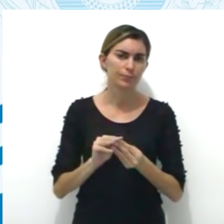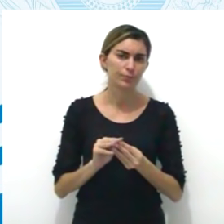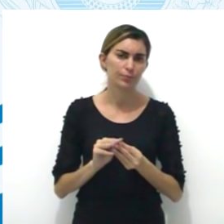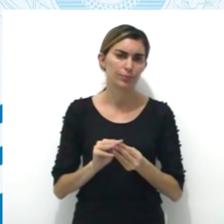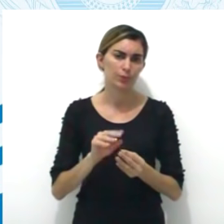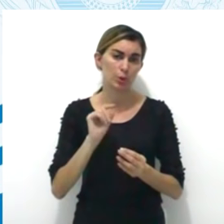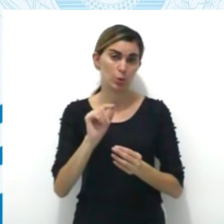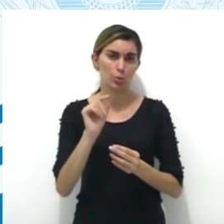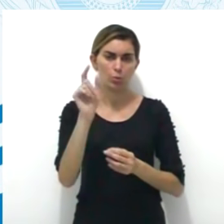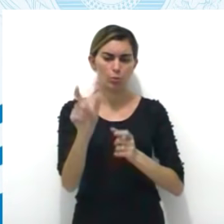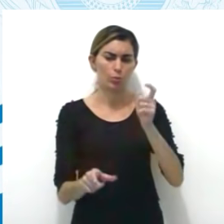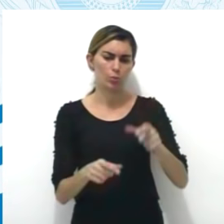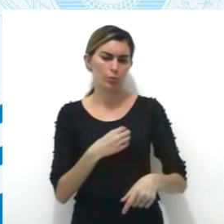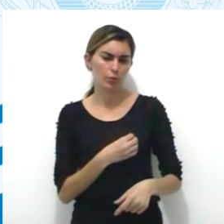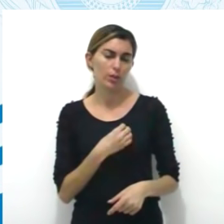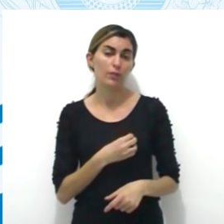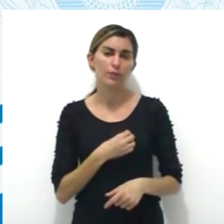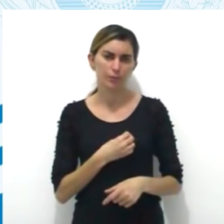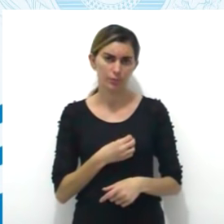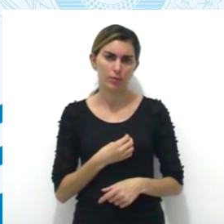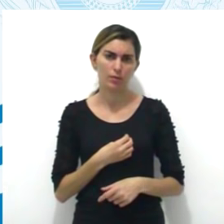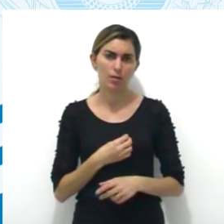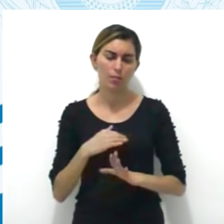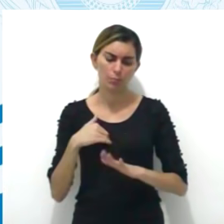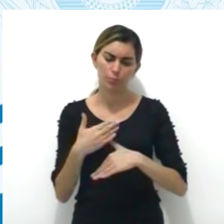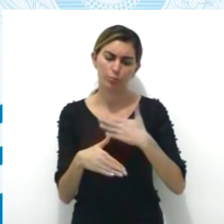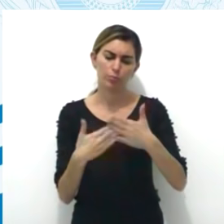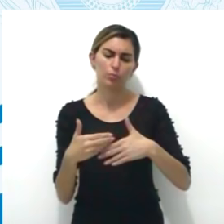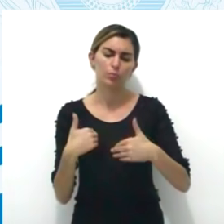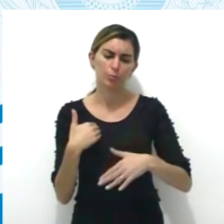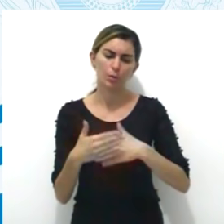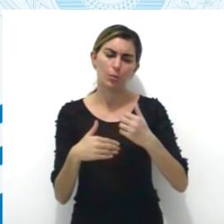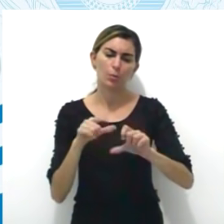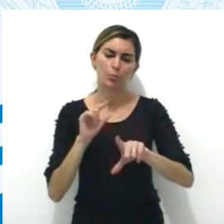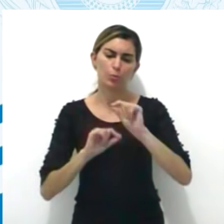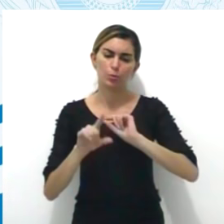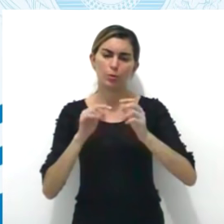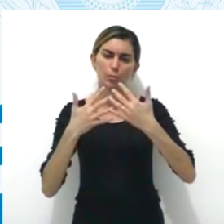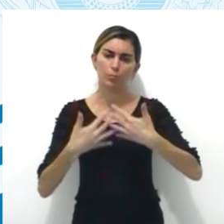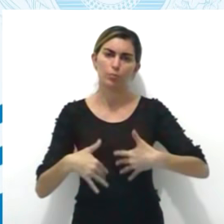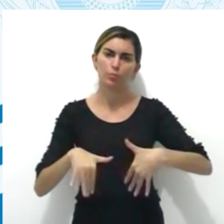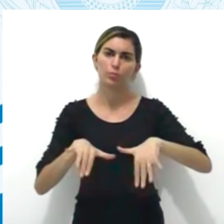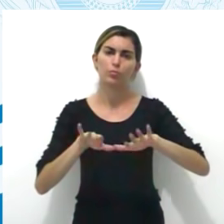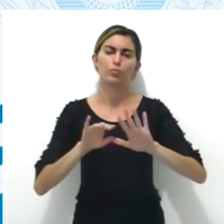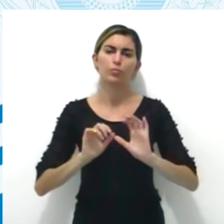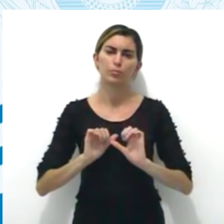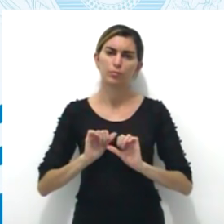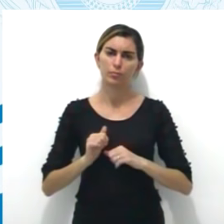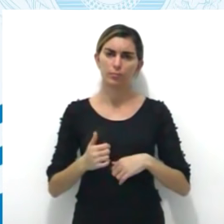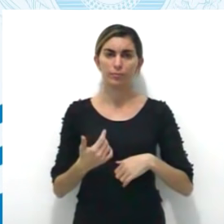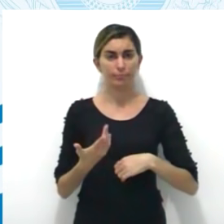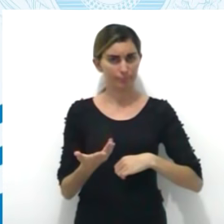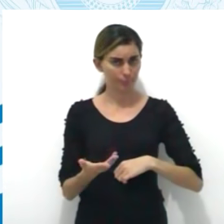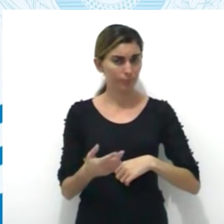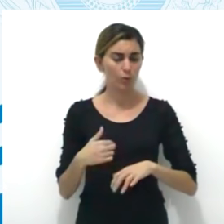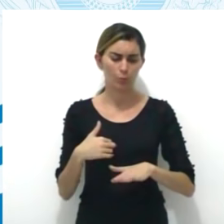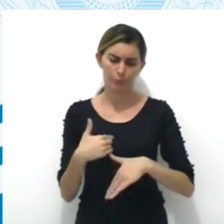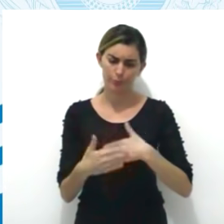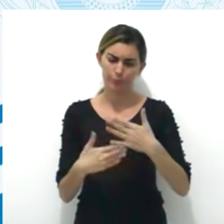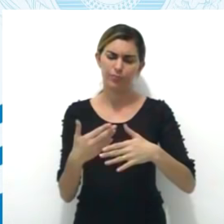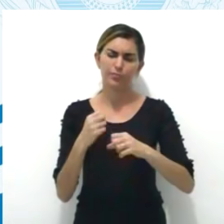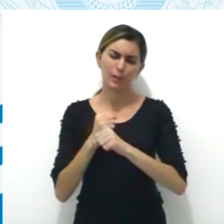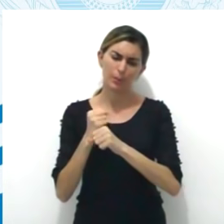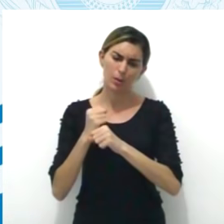concluiu que os seres vivos passaram por uma seleção natural,